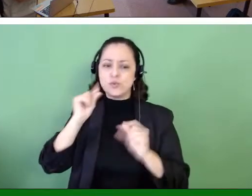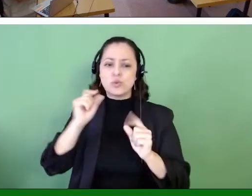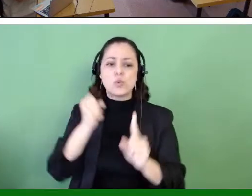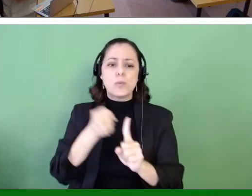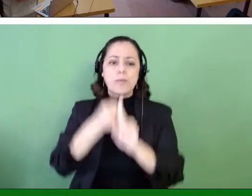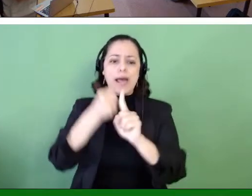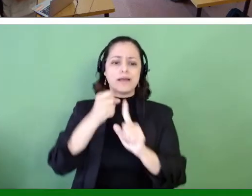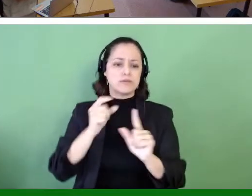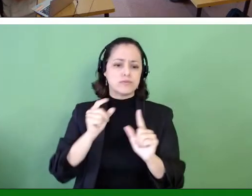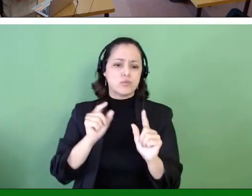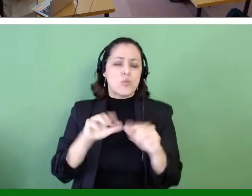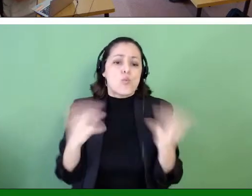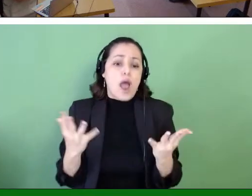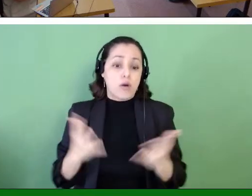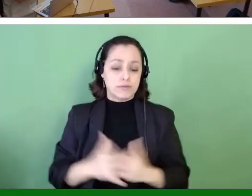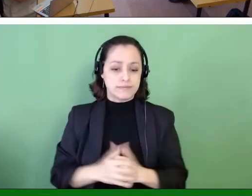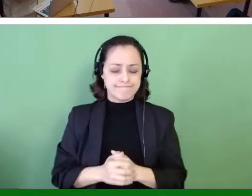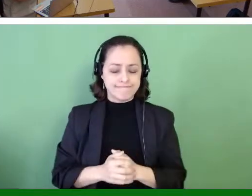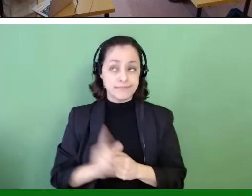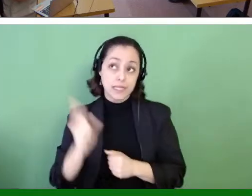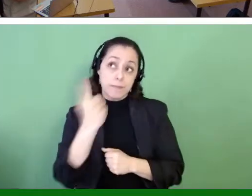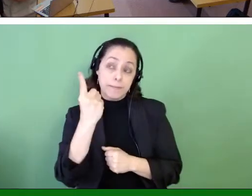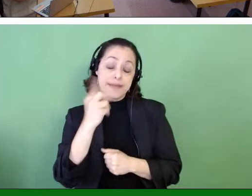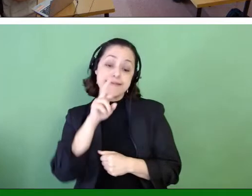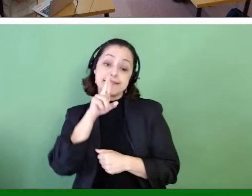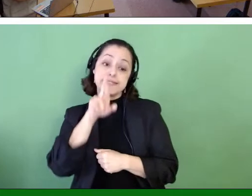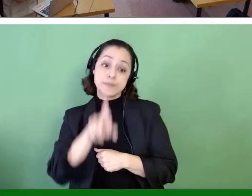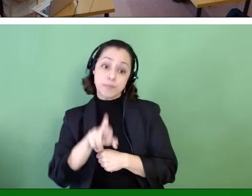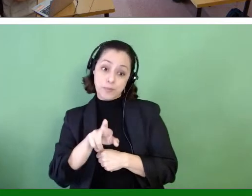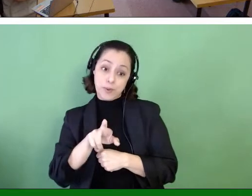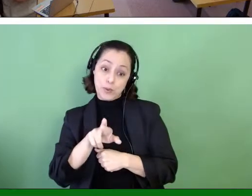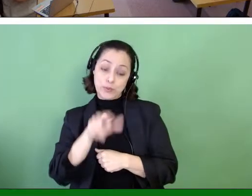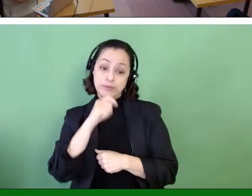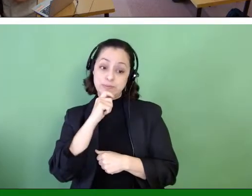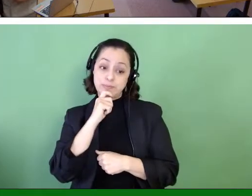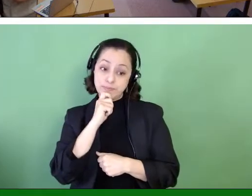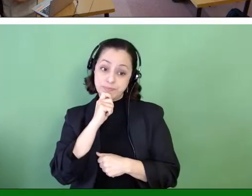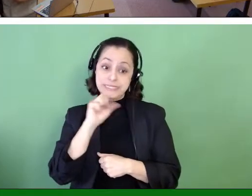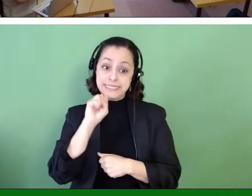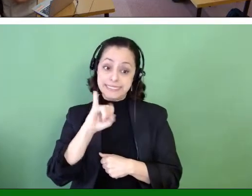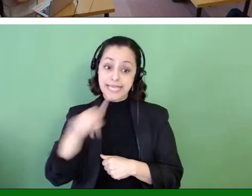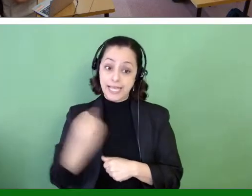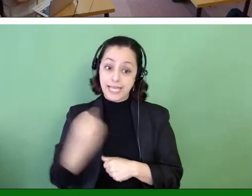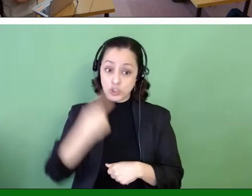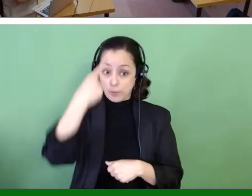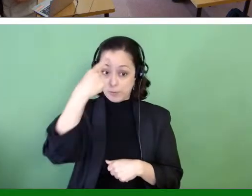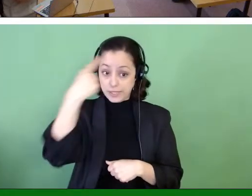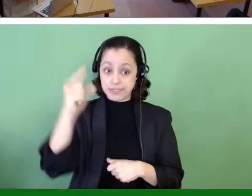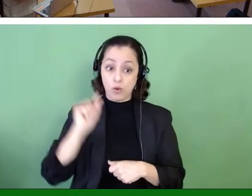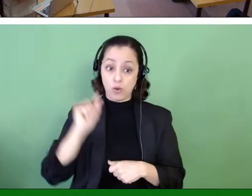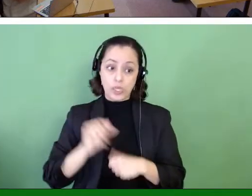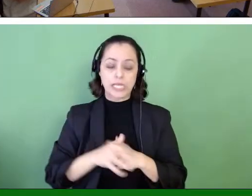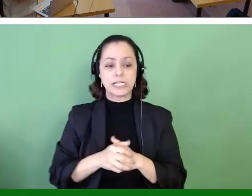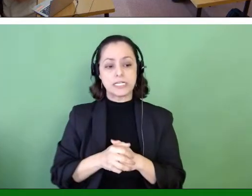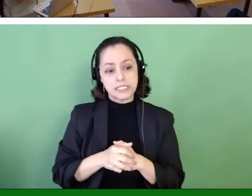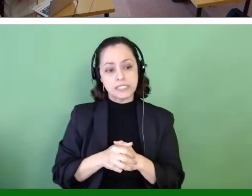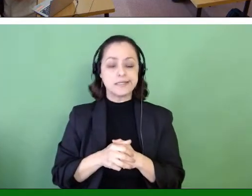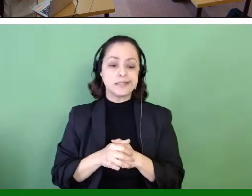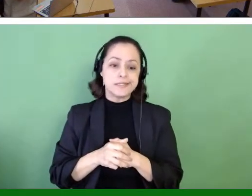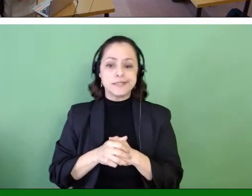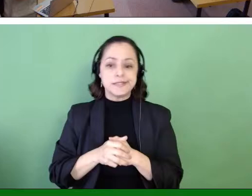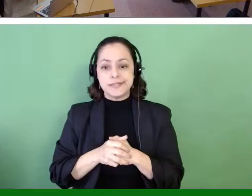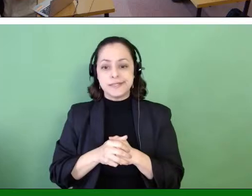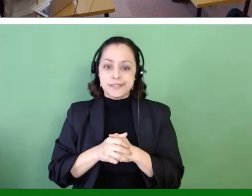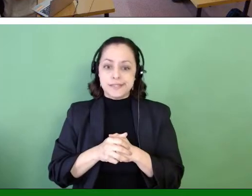que só da gente pensar que no impacto em relação a pensar sobre, a ouvir